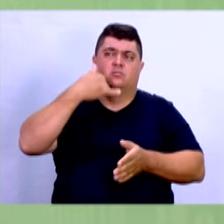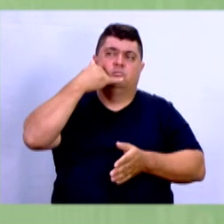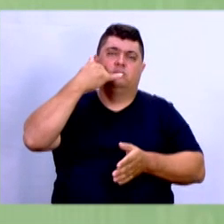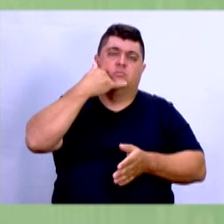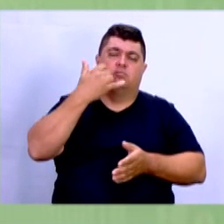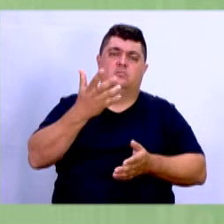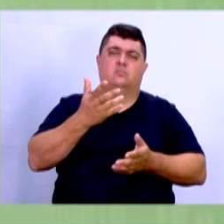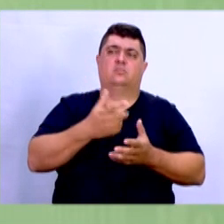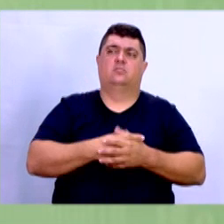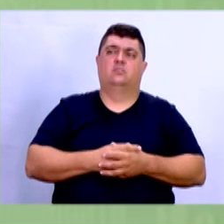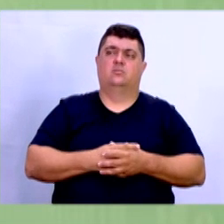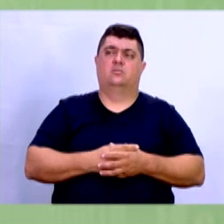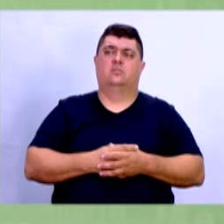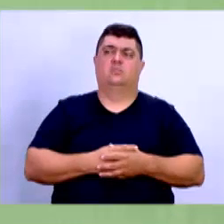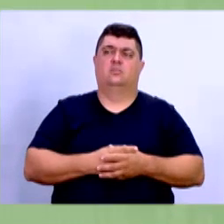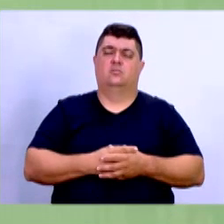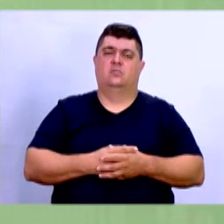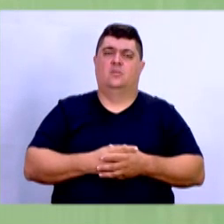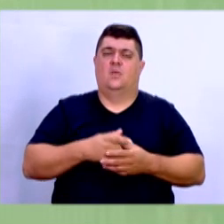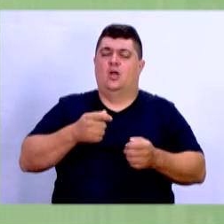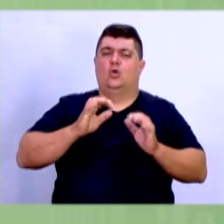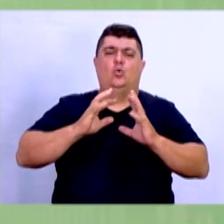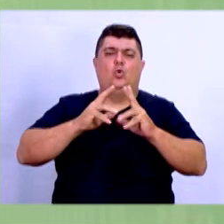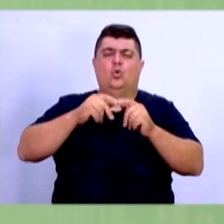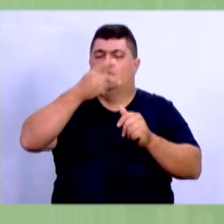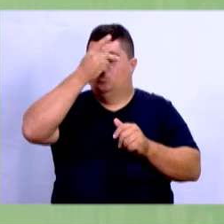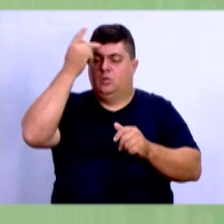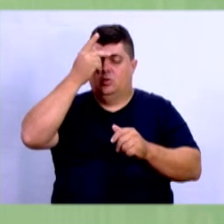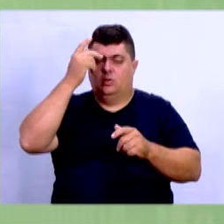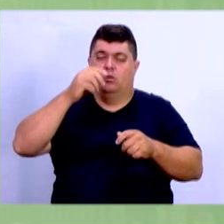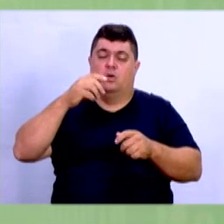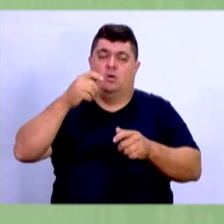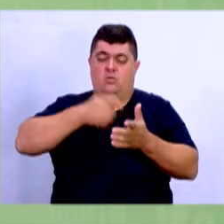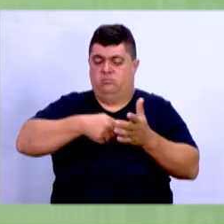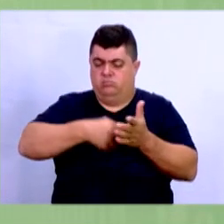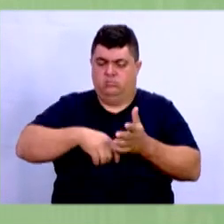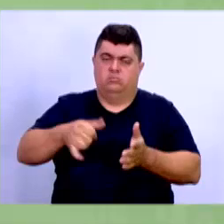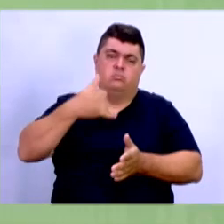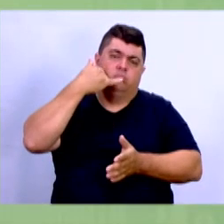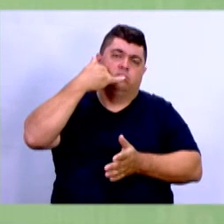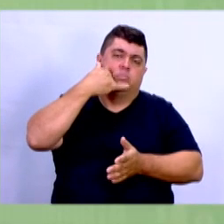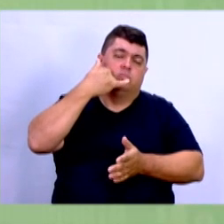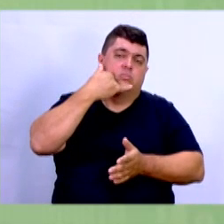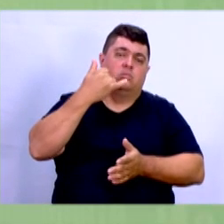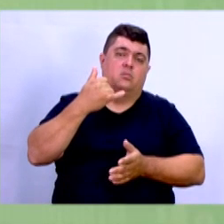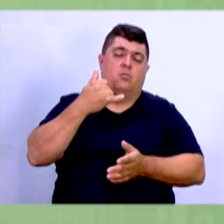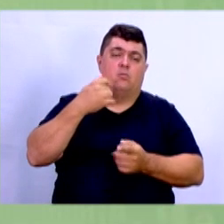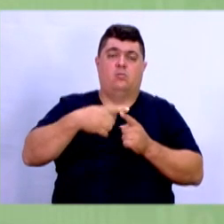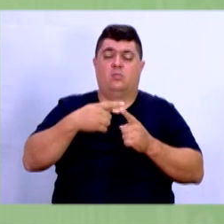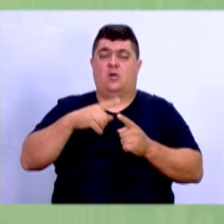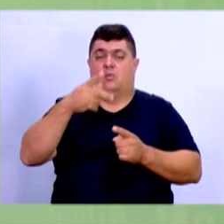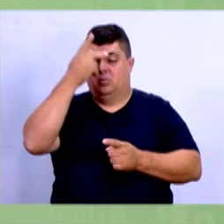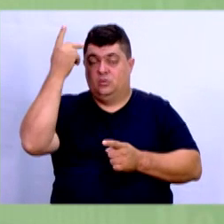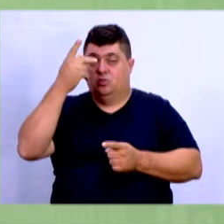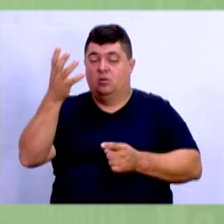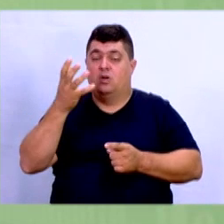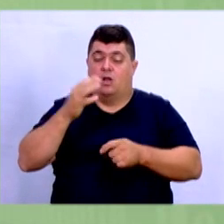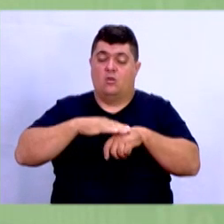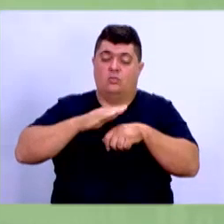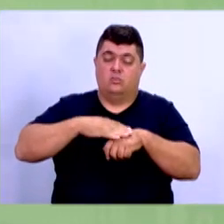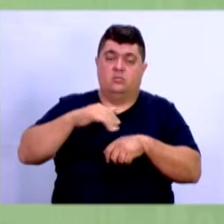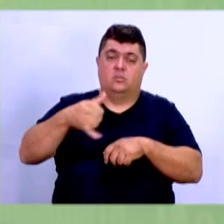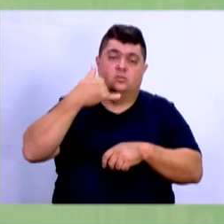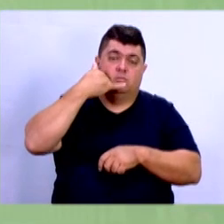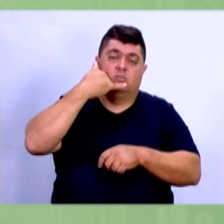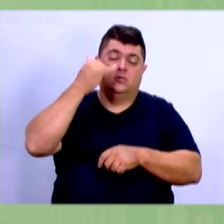telefone. Esse atender o telefone é obrigação de todos os setores. Eles precisam estar sempre atendendo o telefone, porque pode ser um cliente, então todo mundo